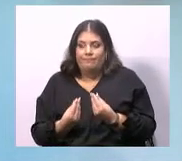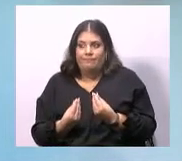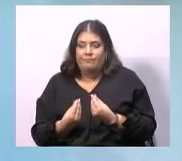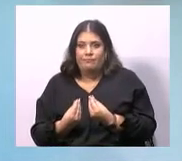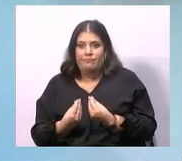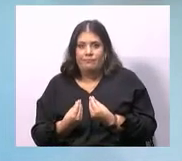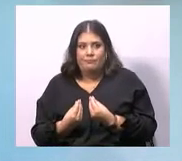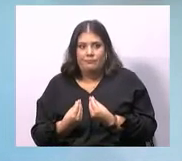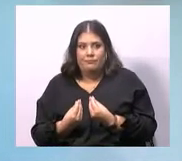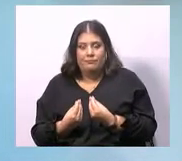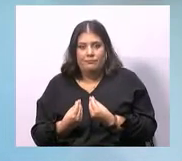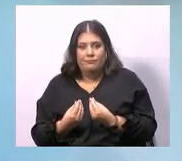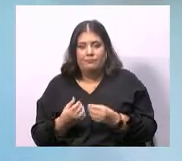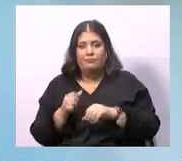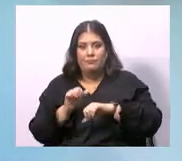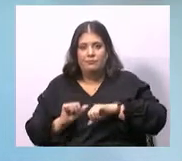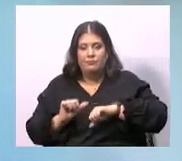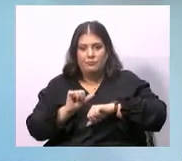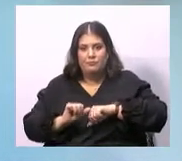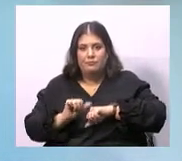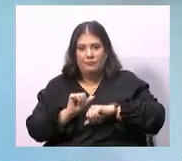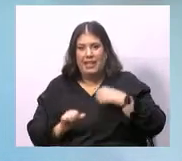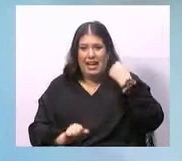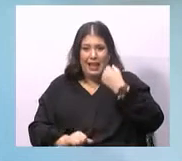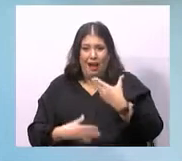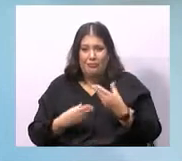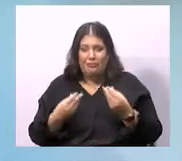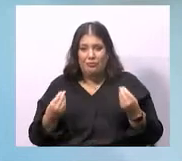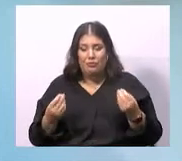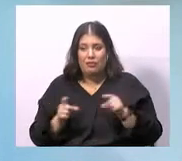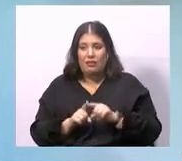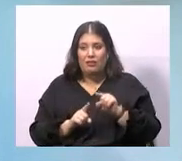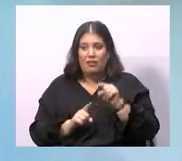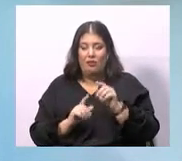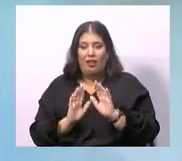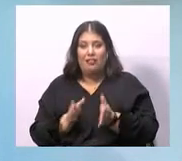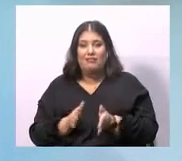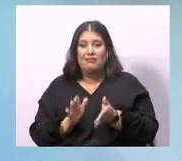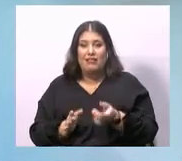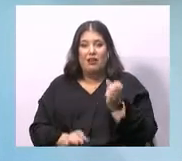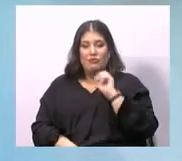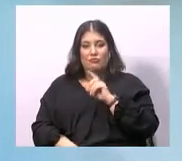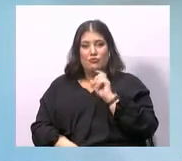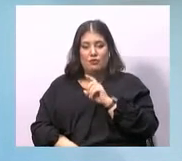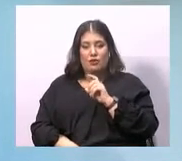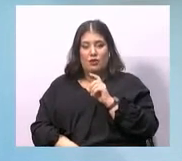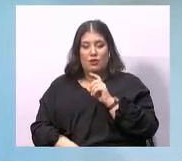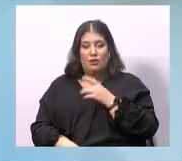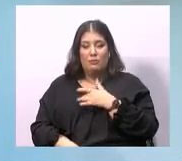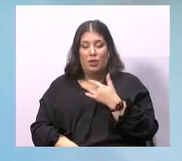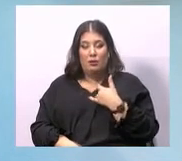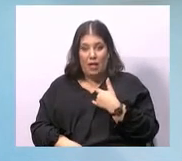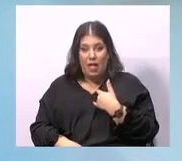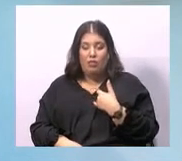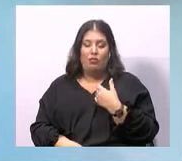podia ser uma ferida de uma determinada gravidade, em que foi necessário, provavelmente, pelo médico de cirurgia vascular